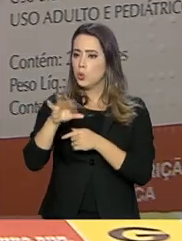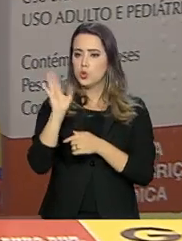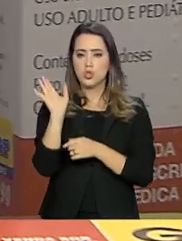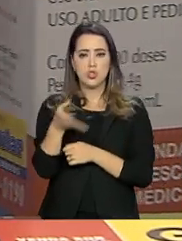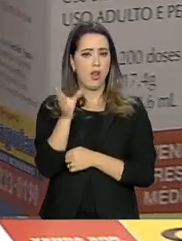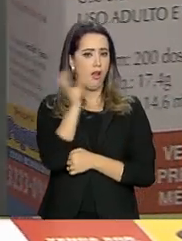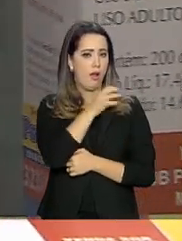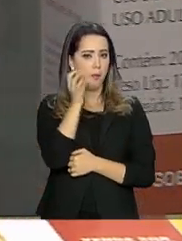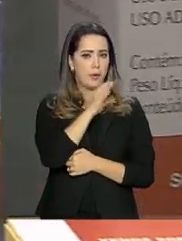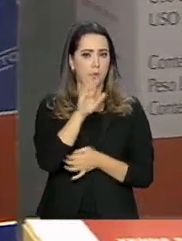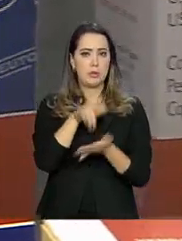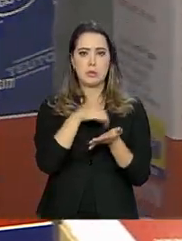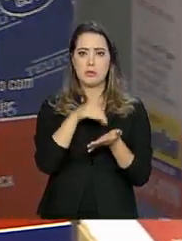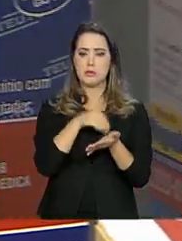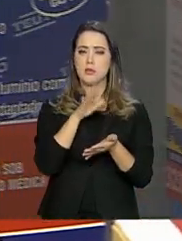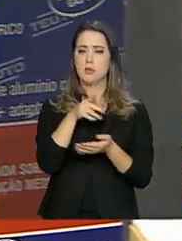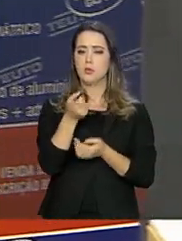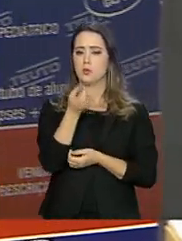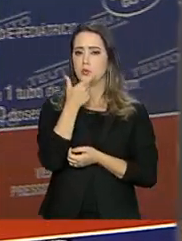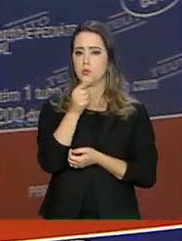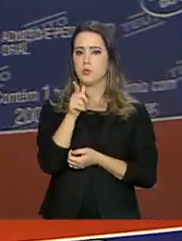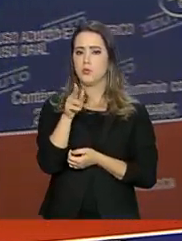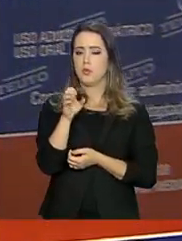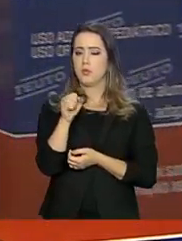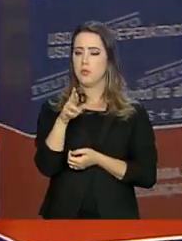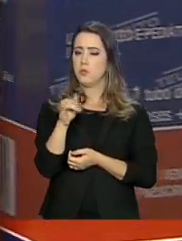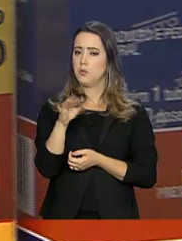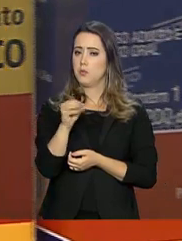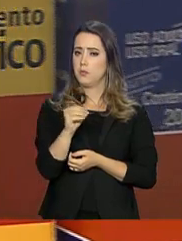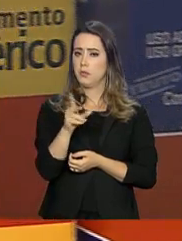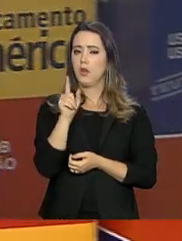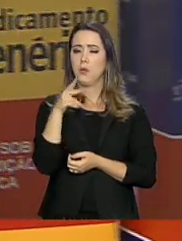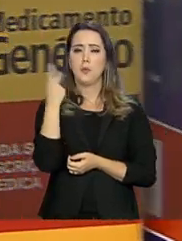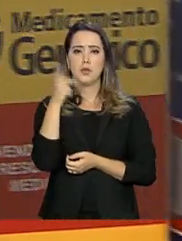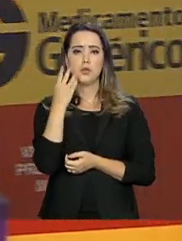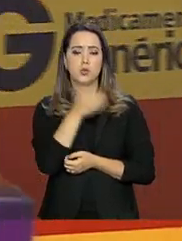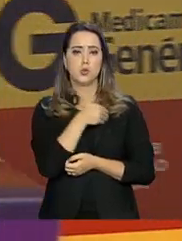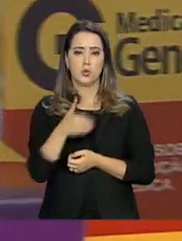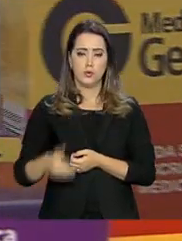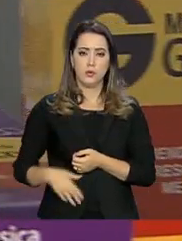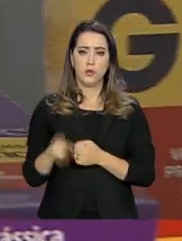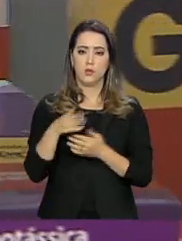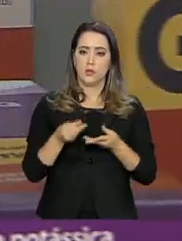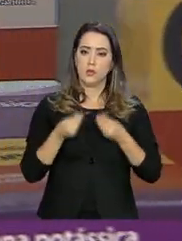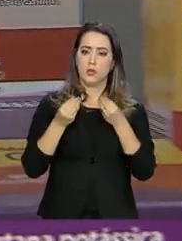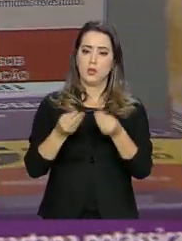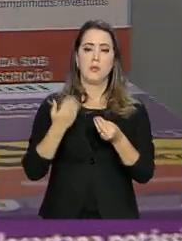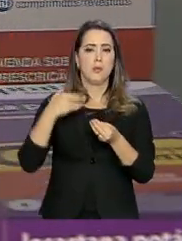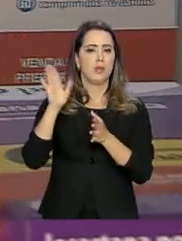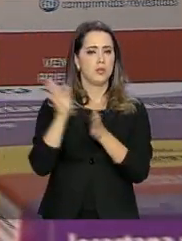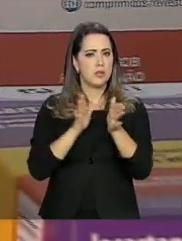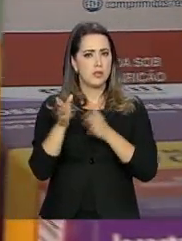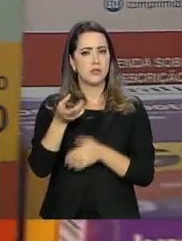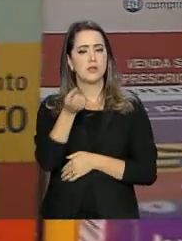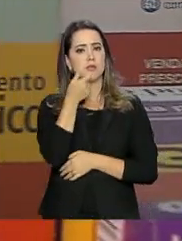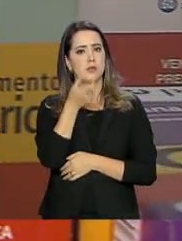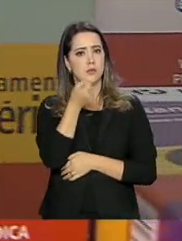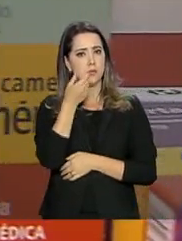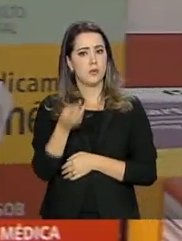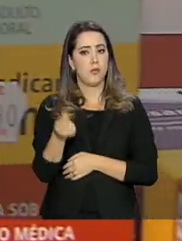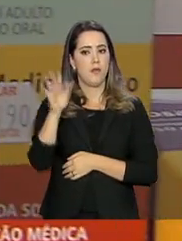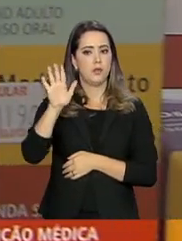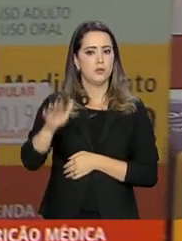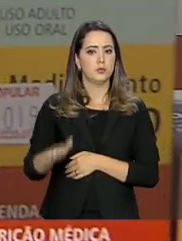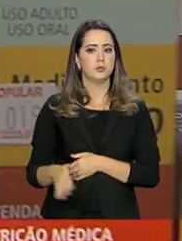o medicamento genérico faz parte de uma política pública e proporciona à população um maior acesso aos medicamentos com